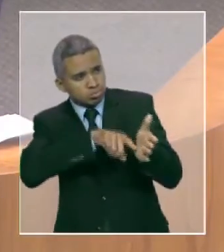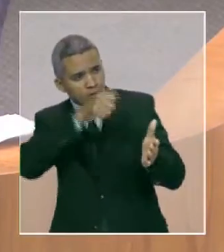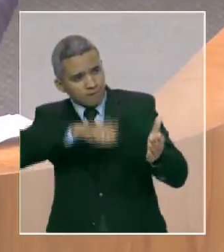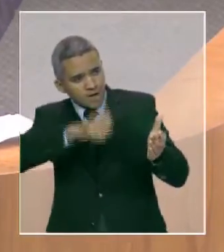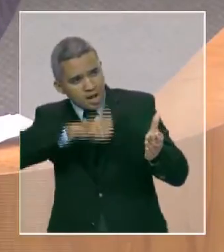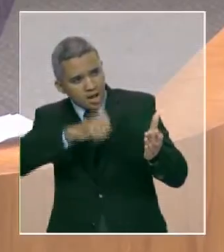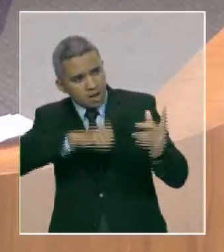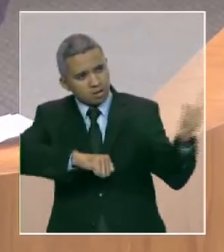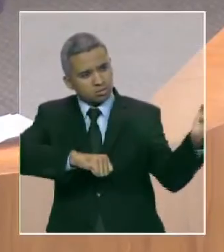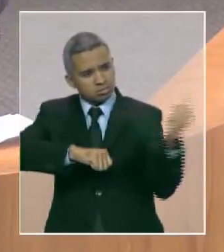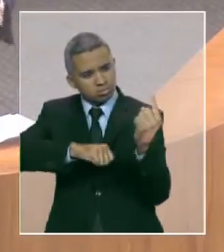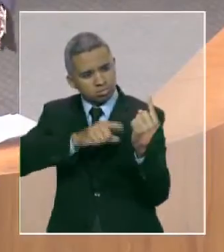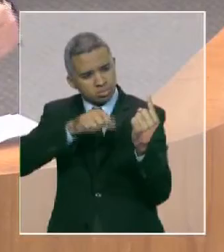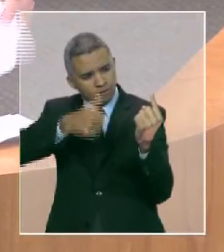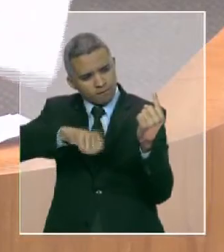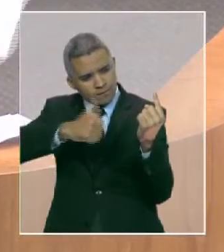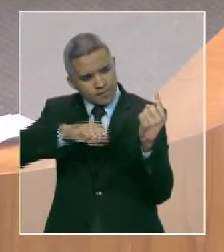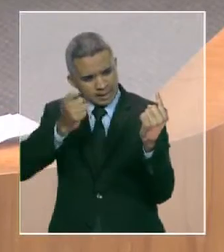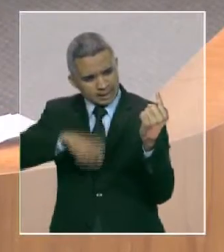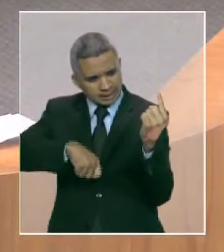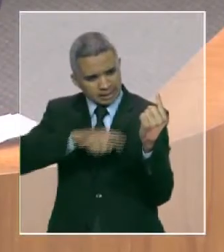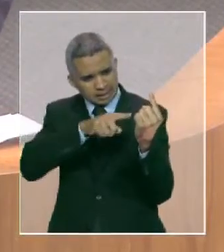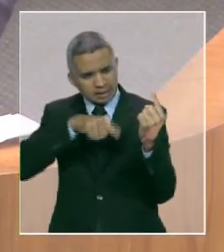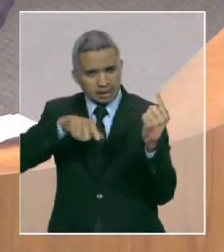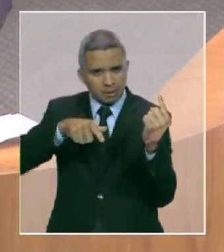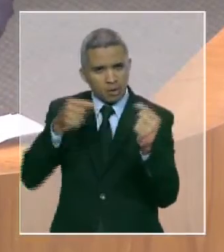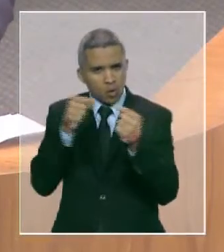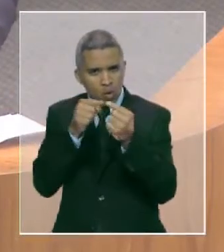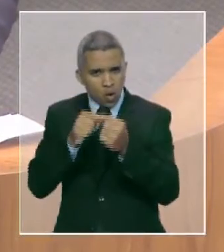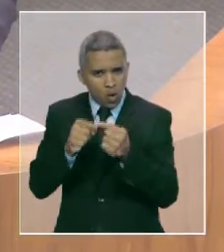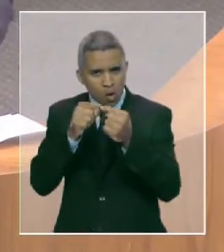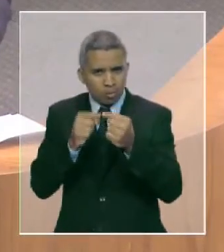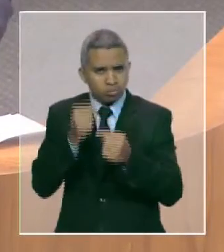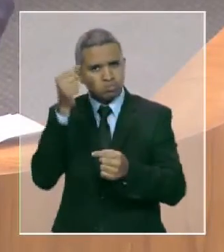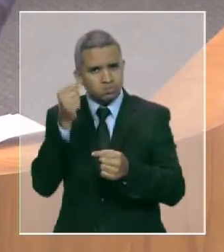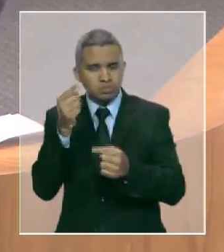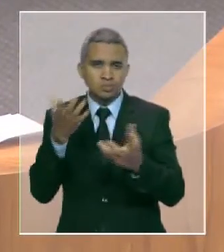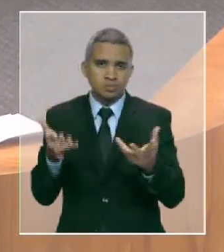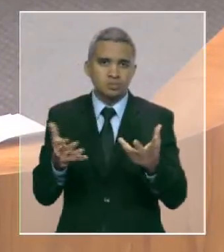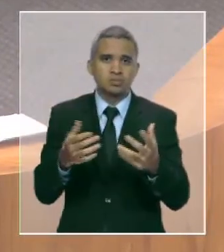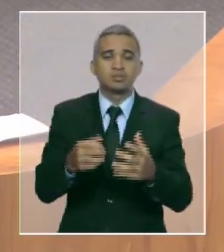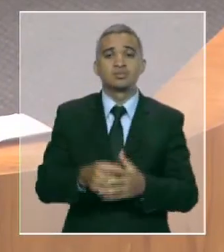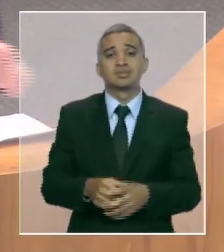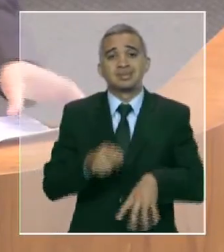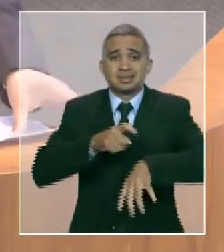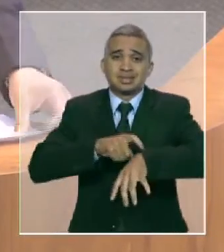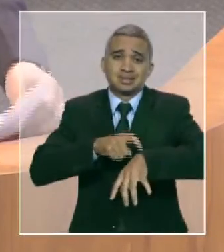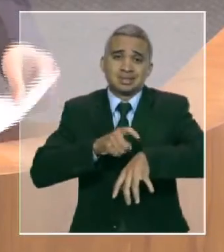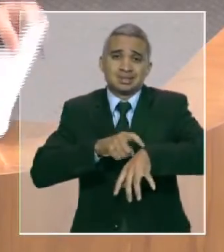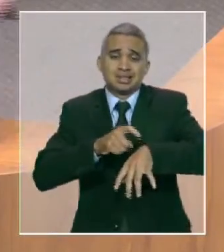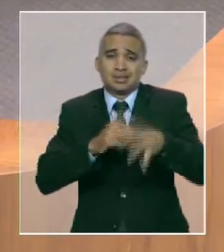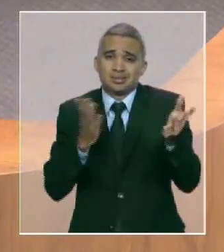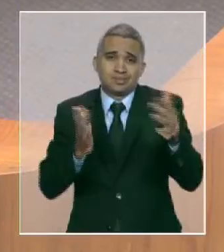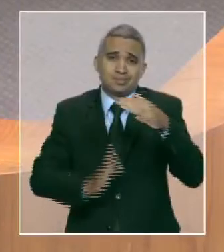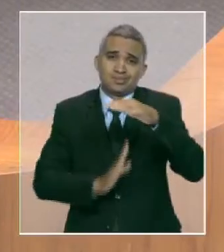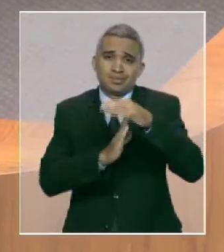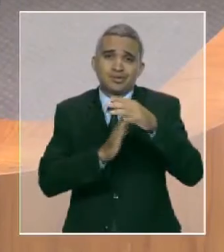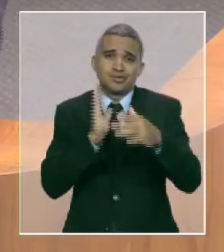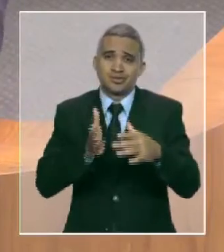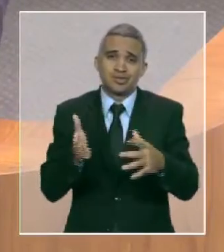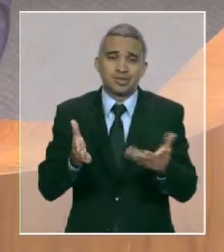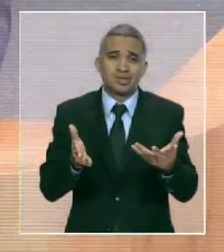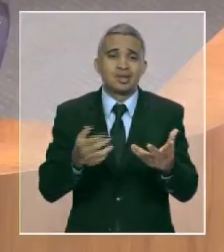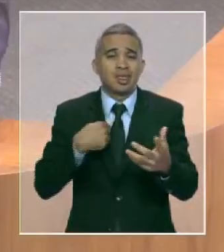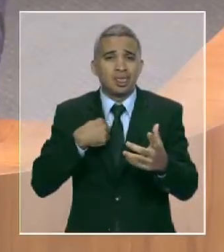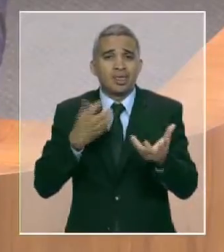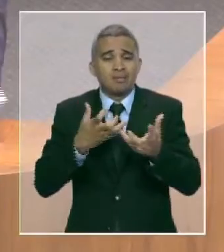senhor presidente, eu fico aqui e peço, o tempo é curto, não dá para eu defender bastante